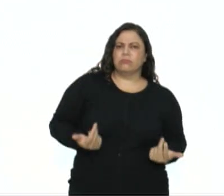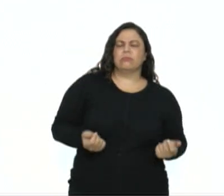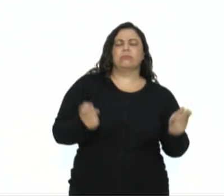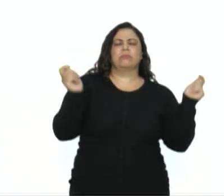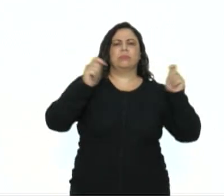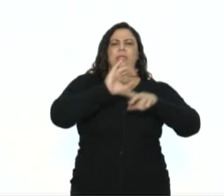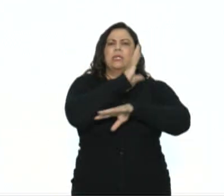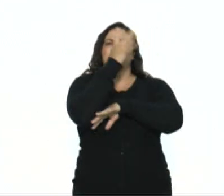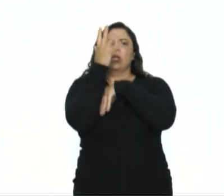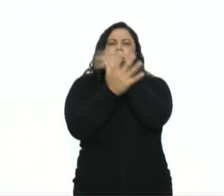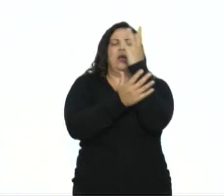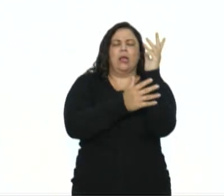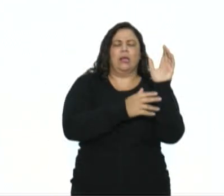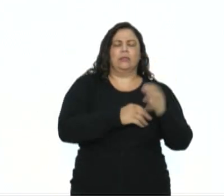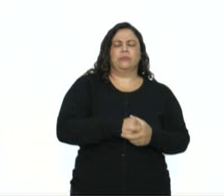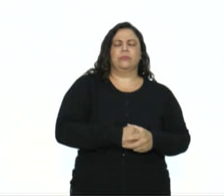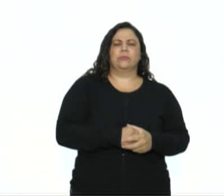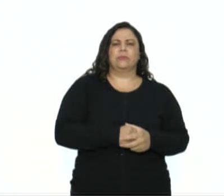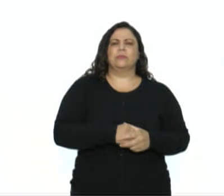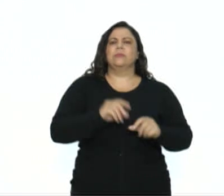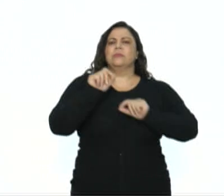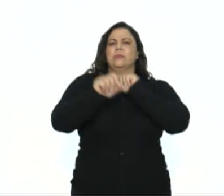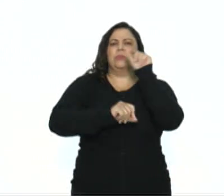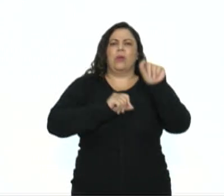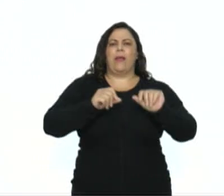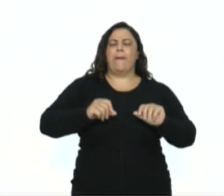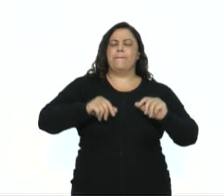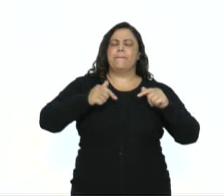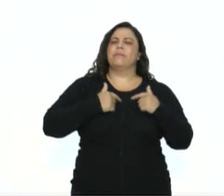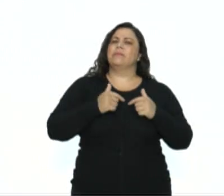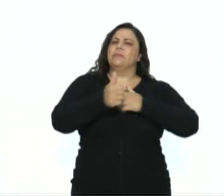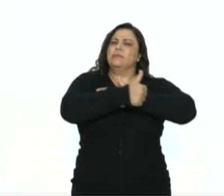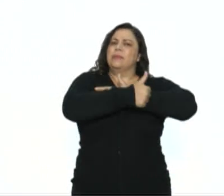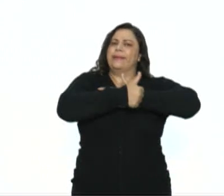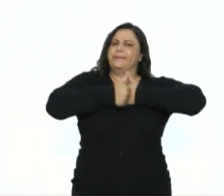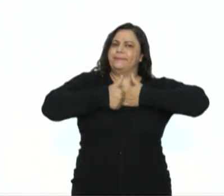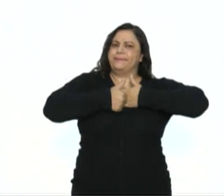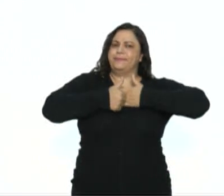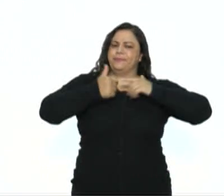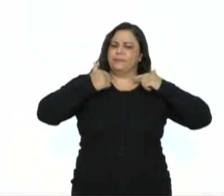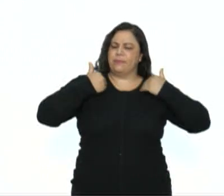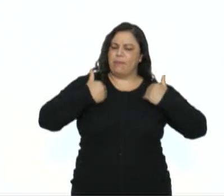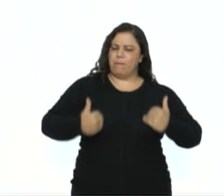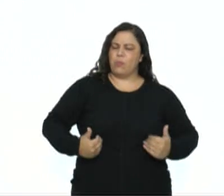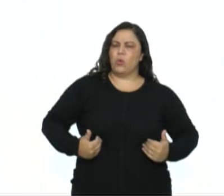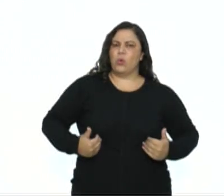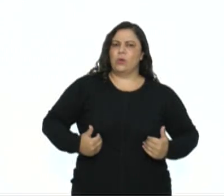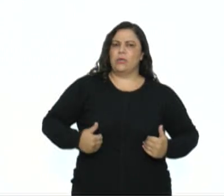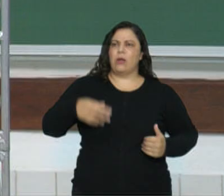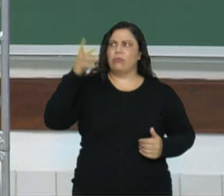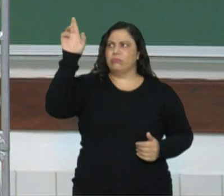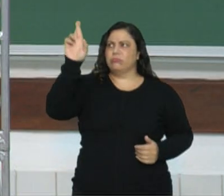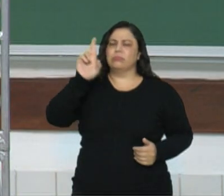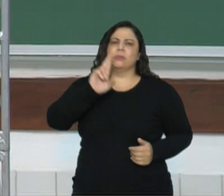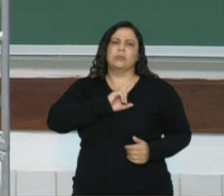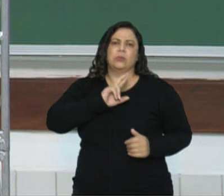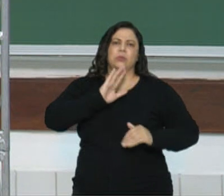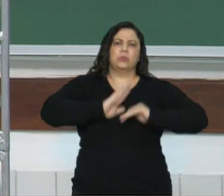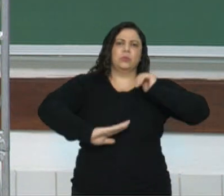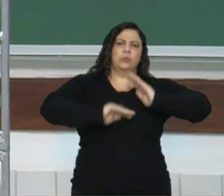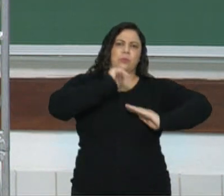e religioso da época. A ciência deveria ser prática e não especulativa. O que